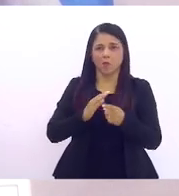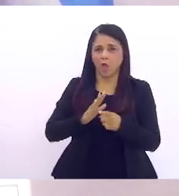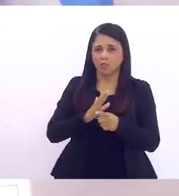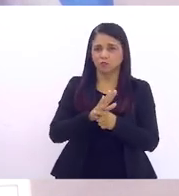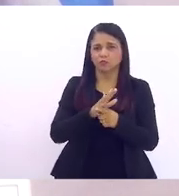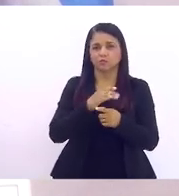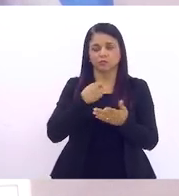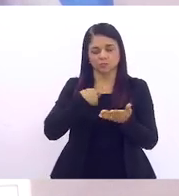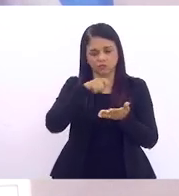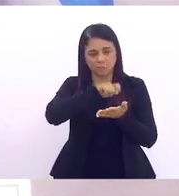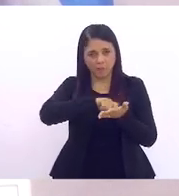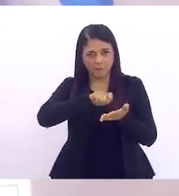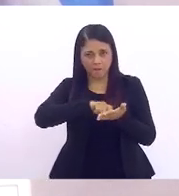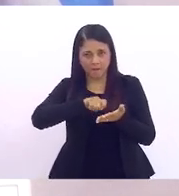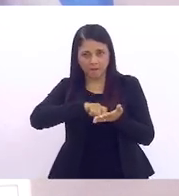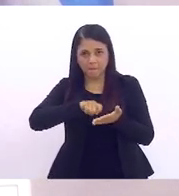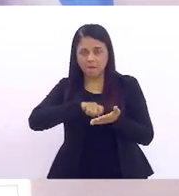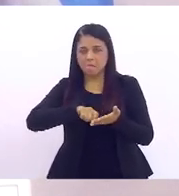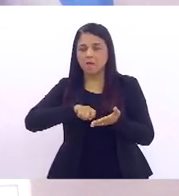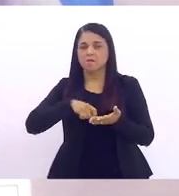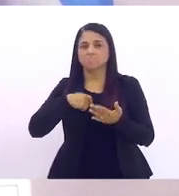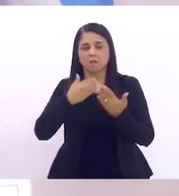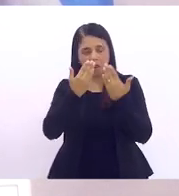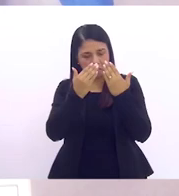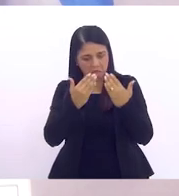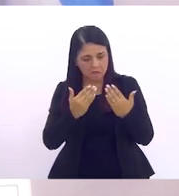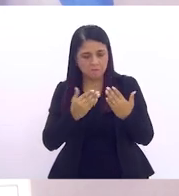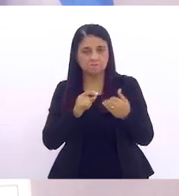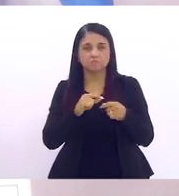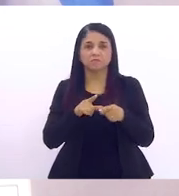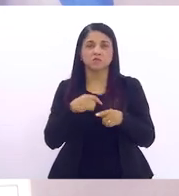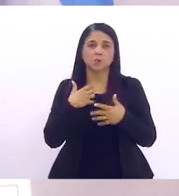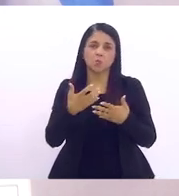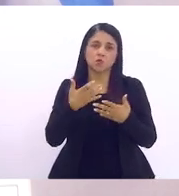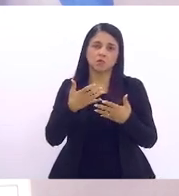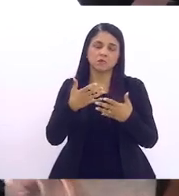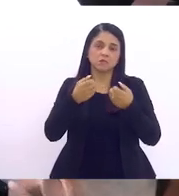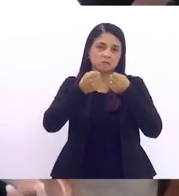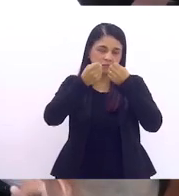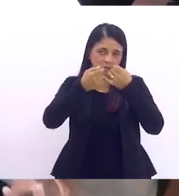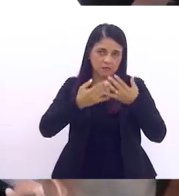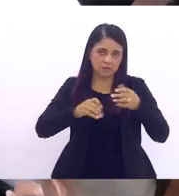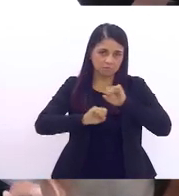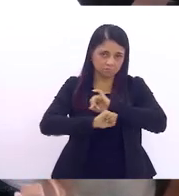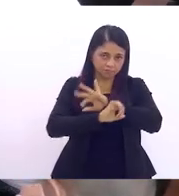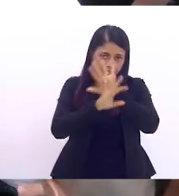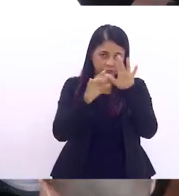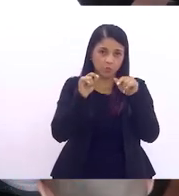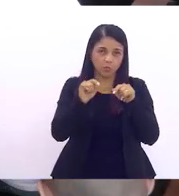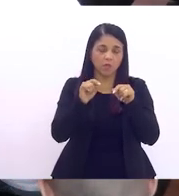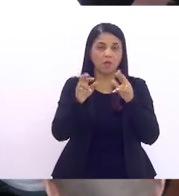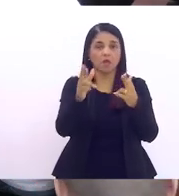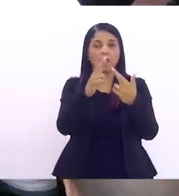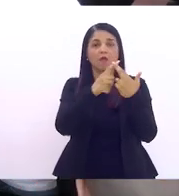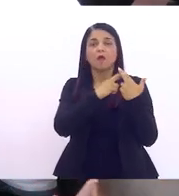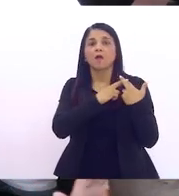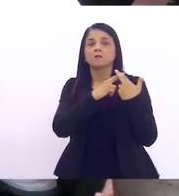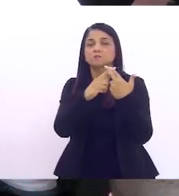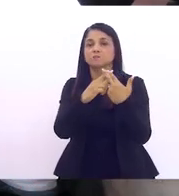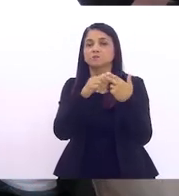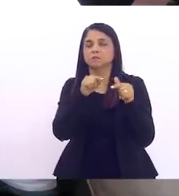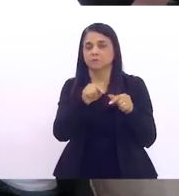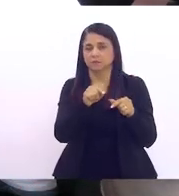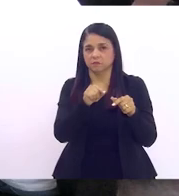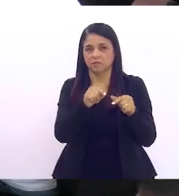gente entende serem muito pertinentes a análise eh eu só queria fazer um esclarecimento primeiro acerca da responsabilidade